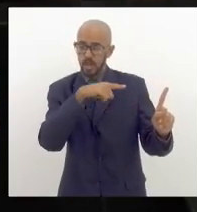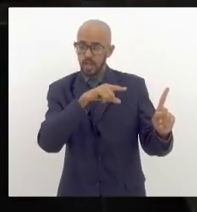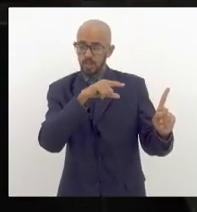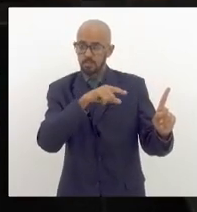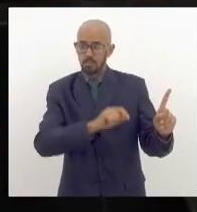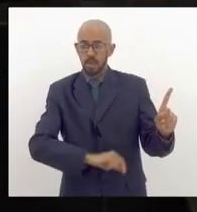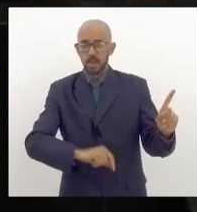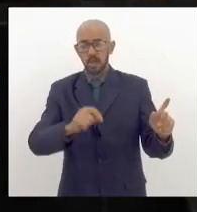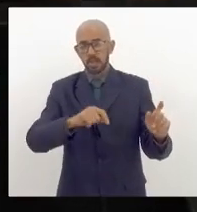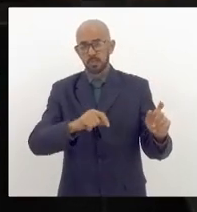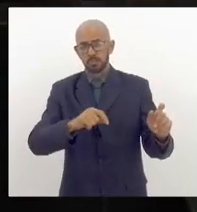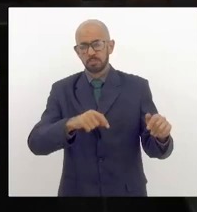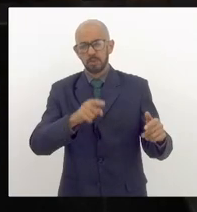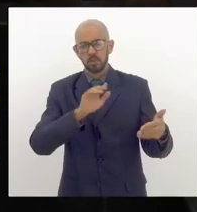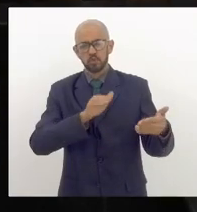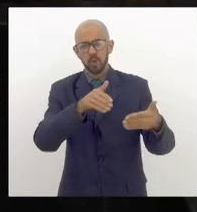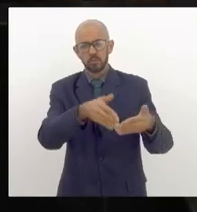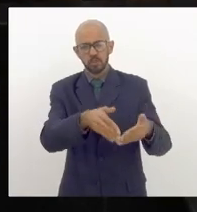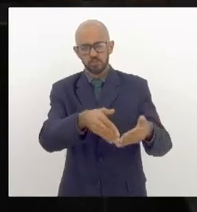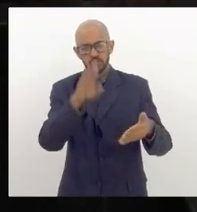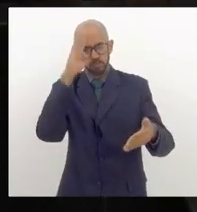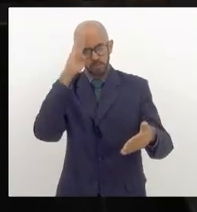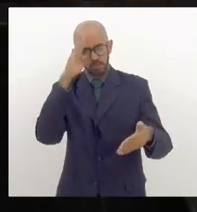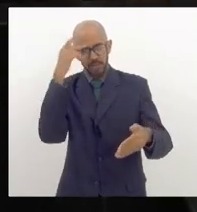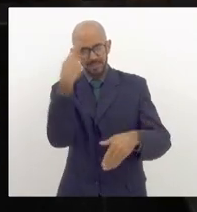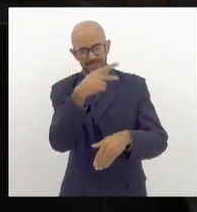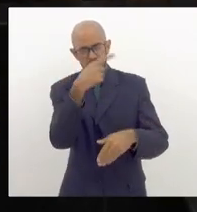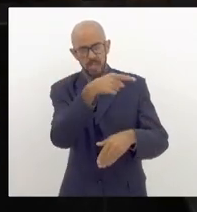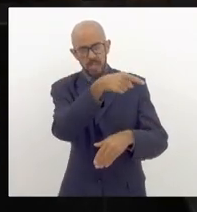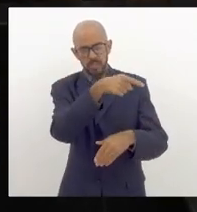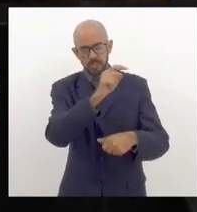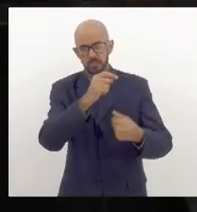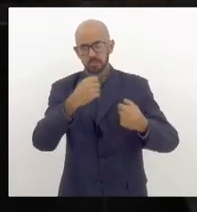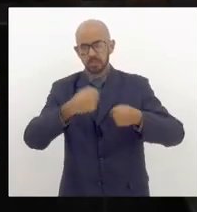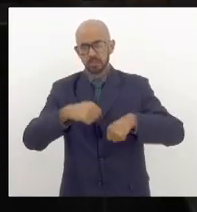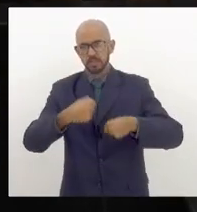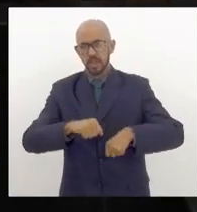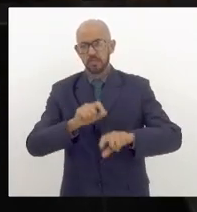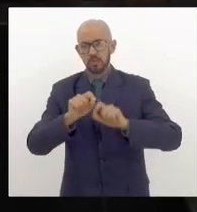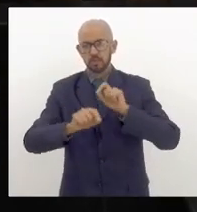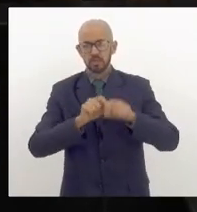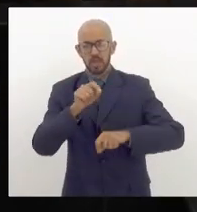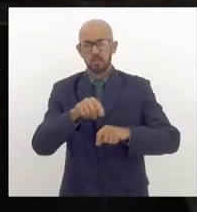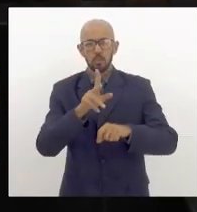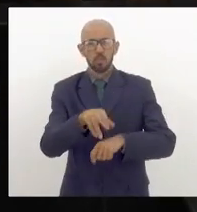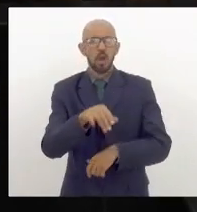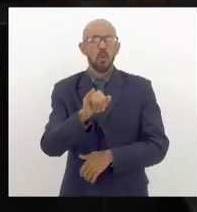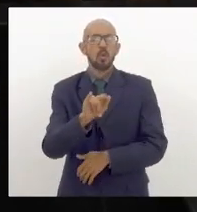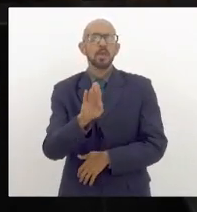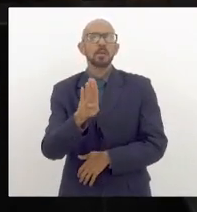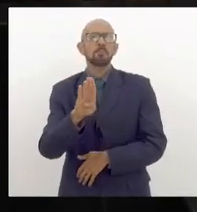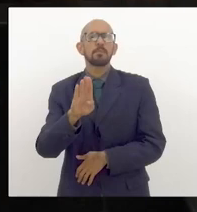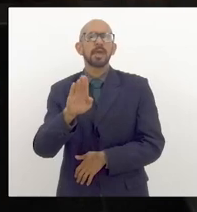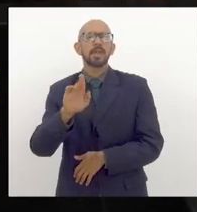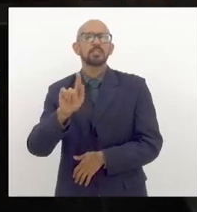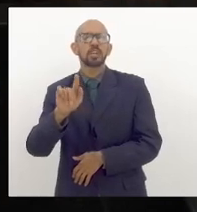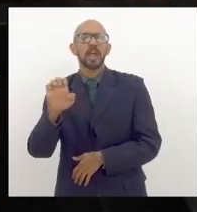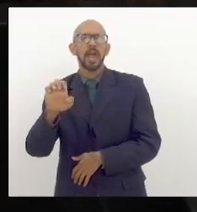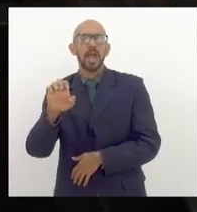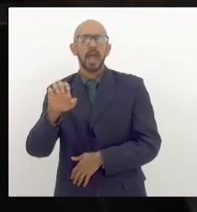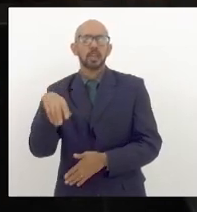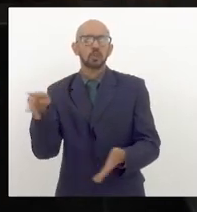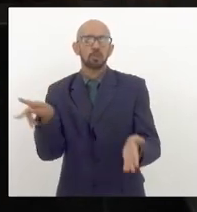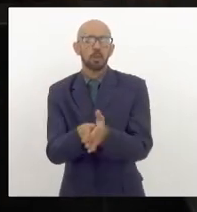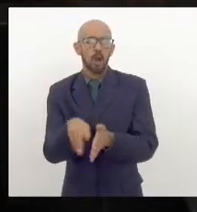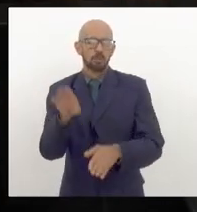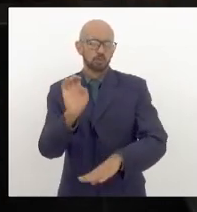suas vocações originais missões originais deveria ser Deputado Luiz Paulo praticamente o IBGE Estadual praticamente um